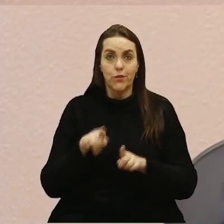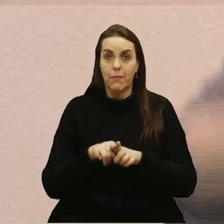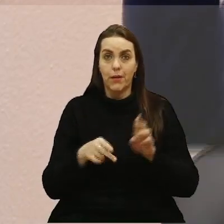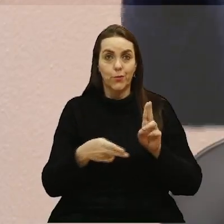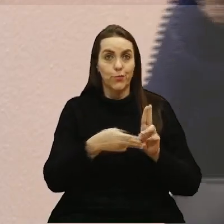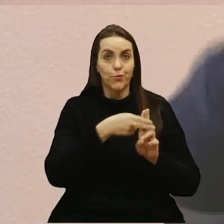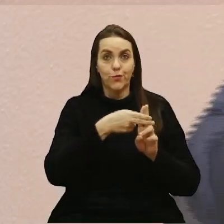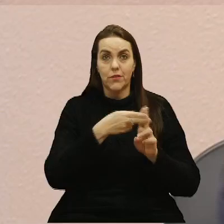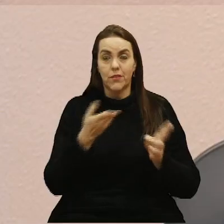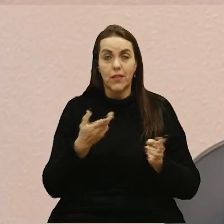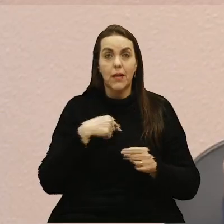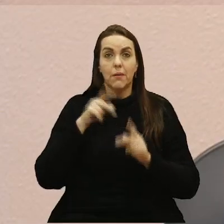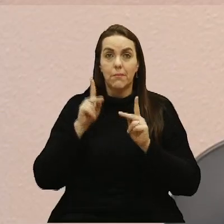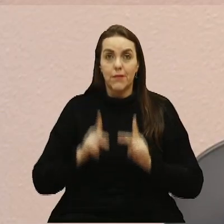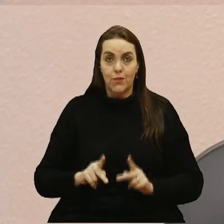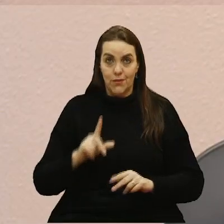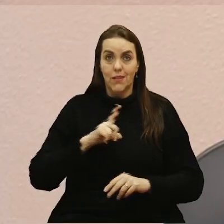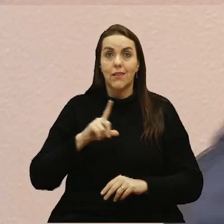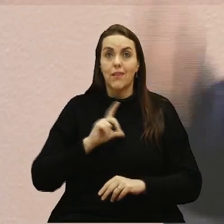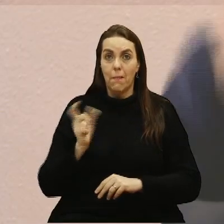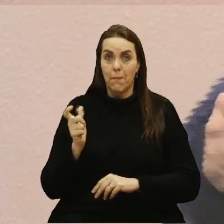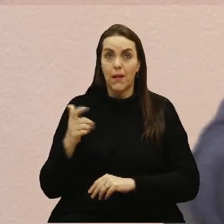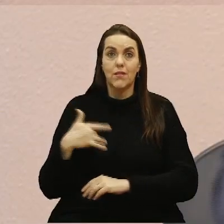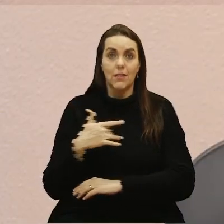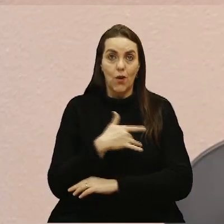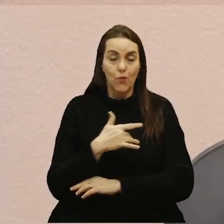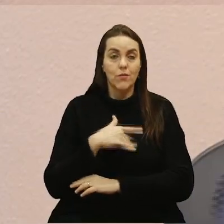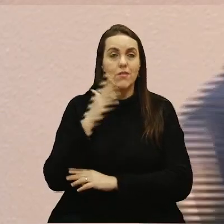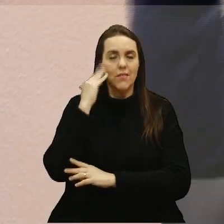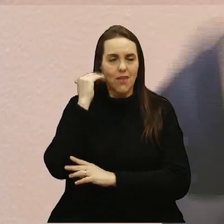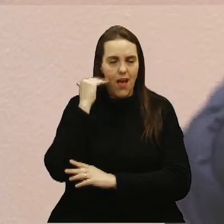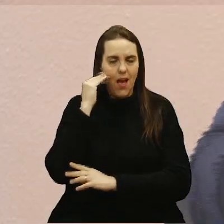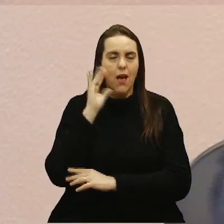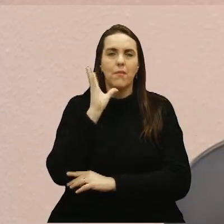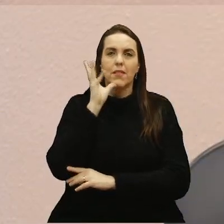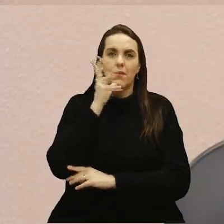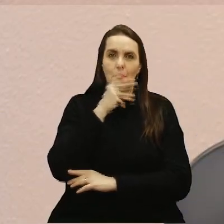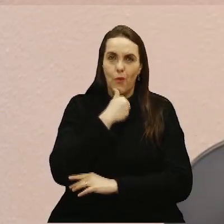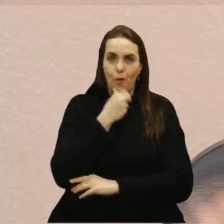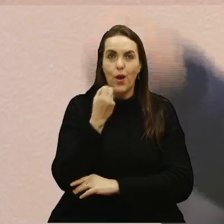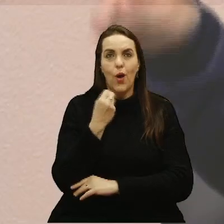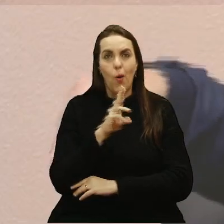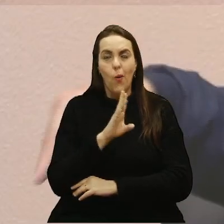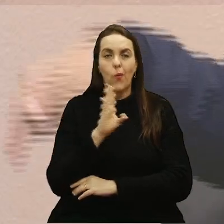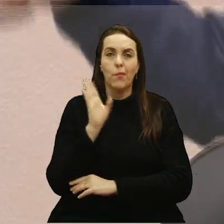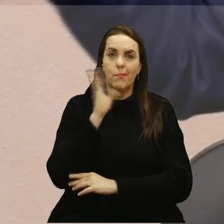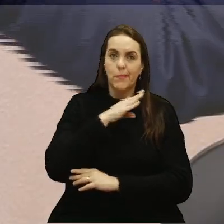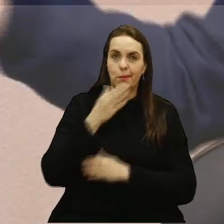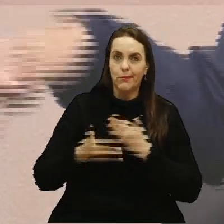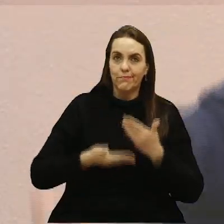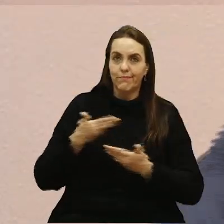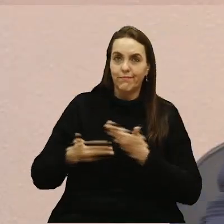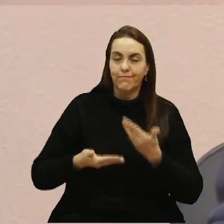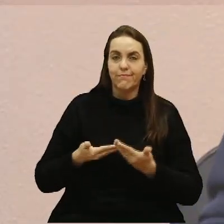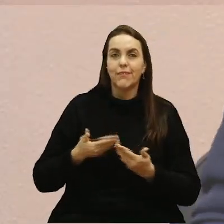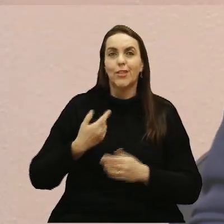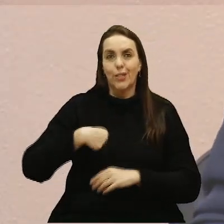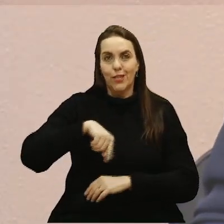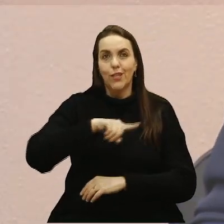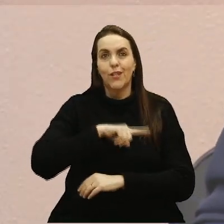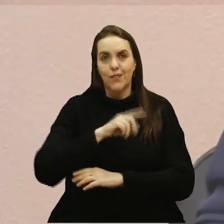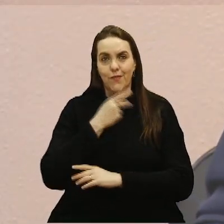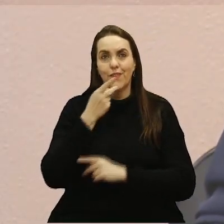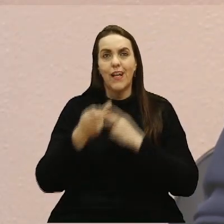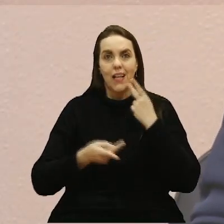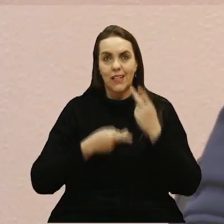único. E quem tem plano de saúde sabe, seja na demora ou no mau atendimento. Então é bom que nós falemos